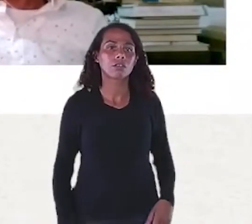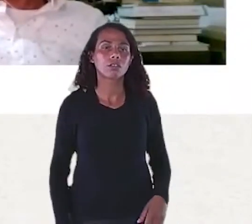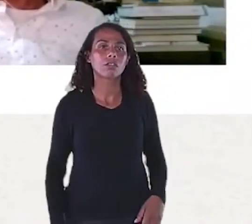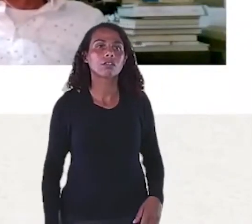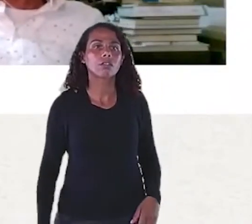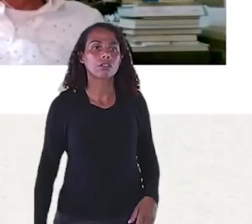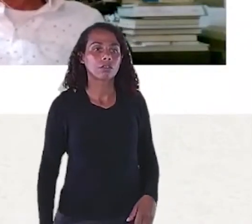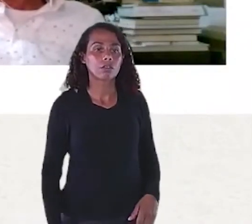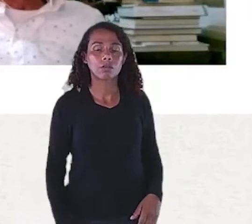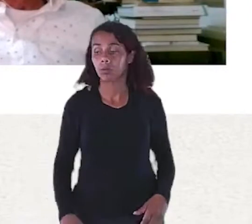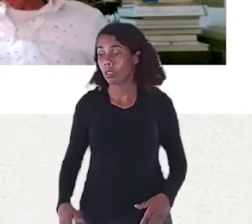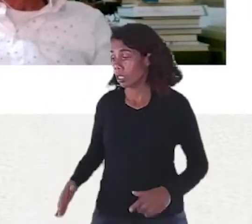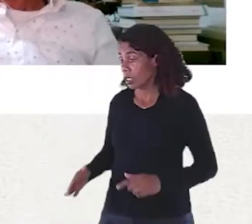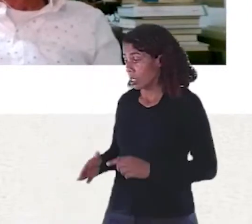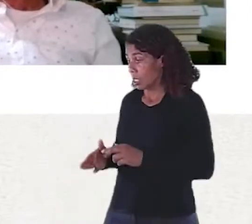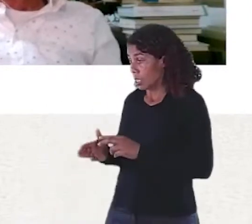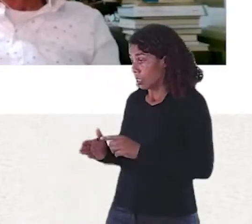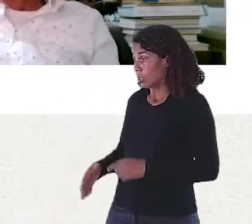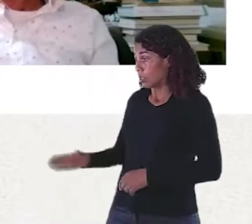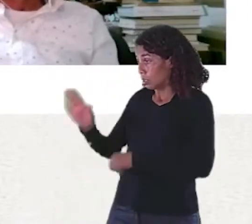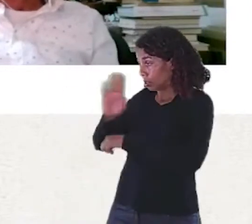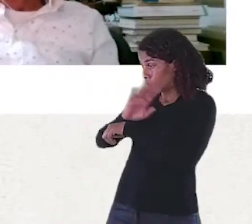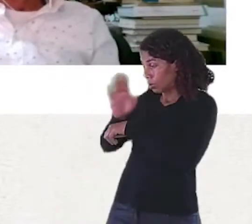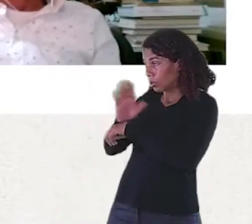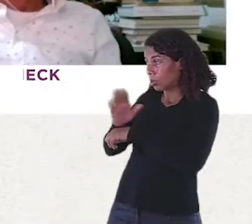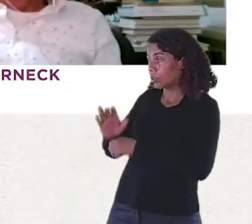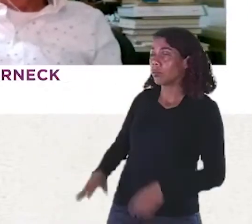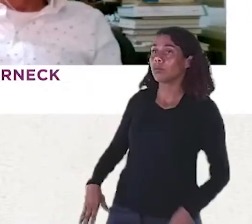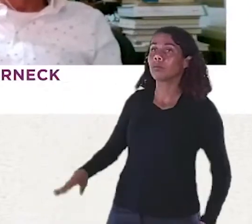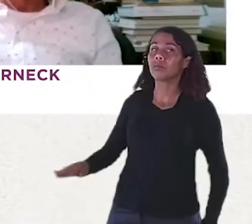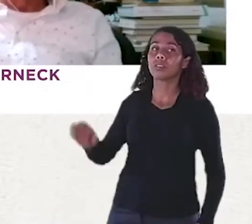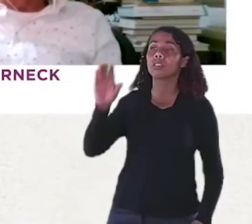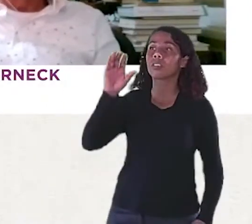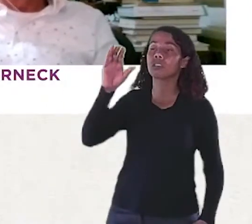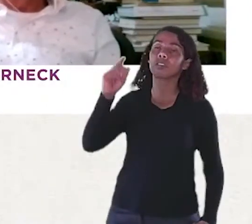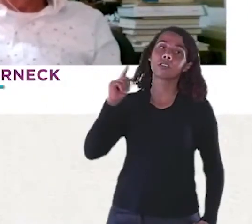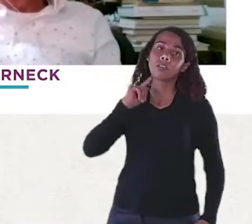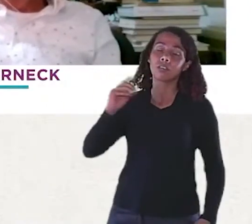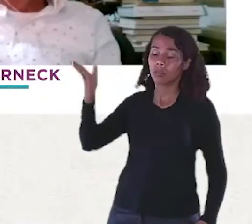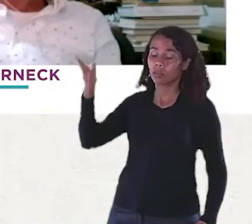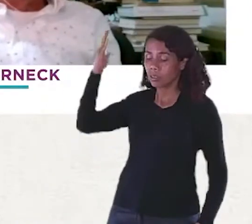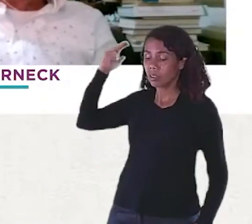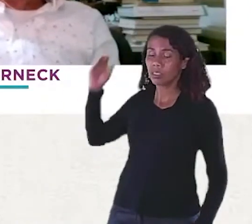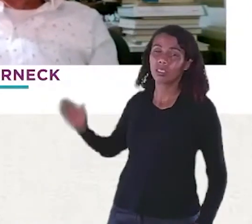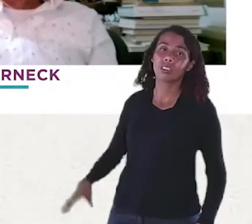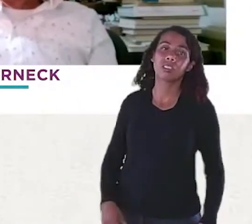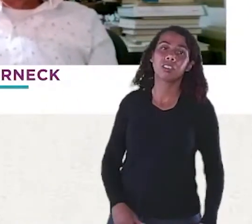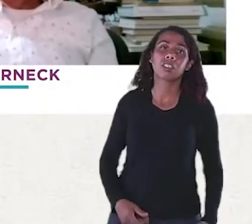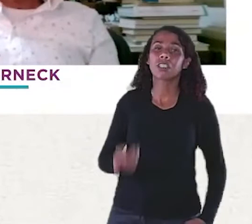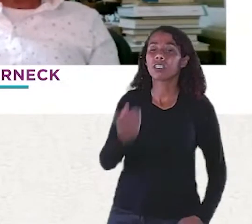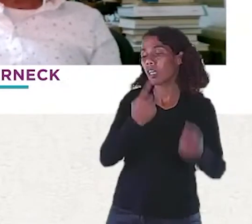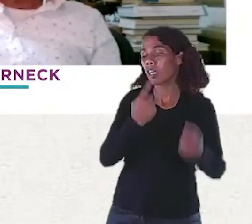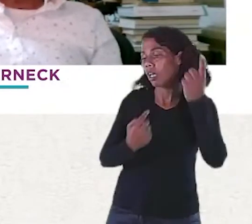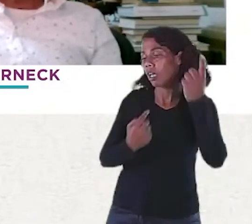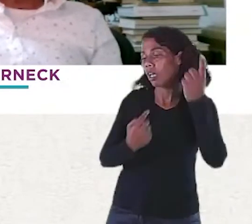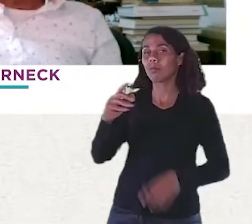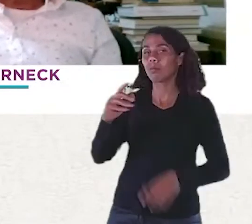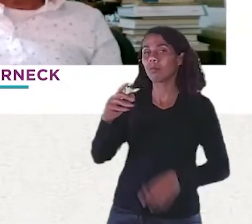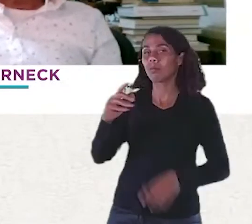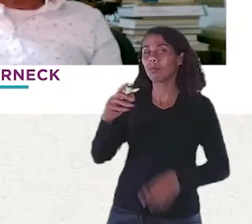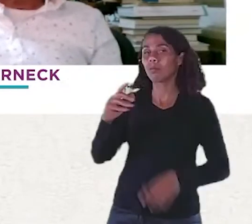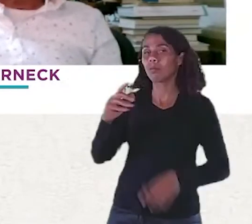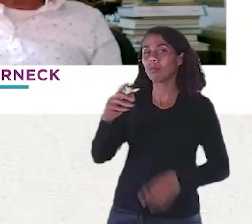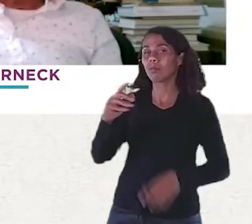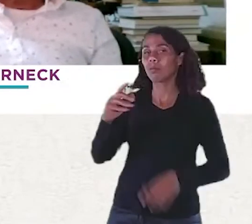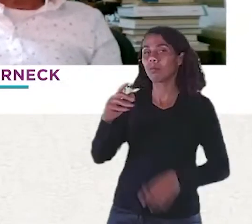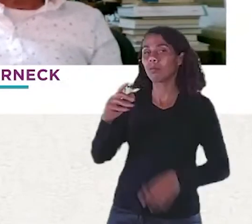histórica. O Centro de Estudos Cinematográficos, o SEC, era uma coisa importantíssima. Importantíssimo. Tinha um camarada chamado